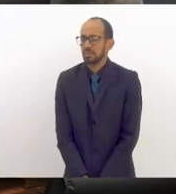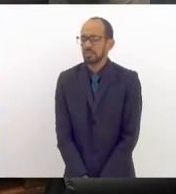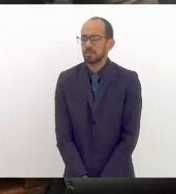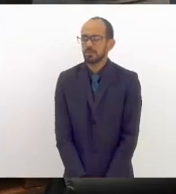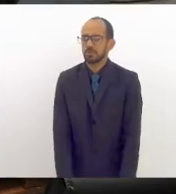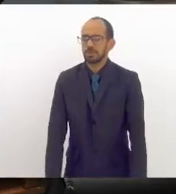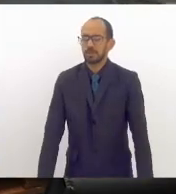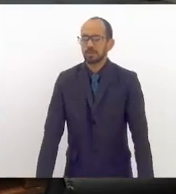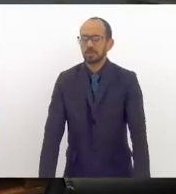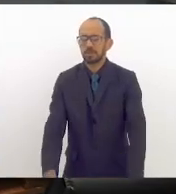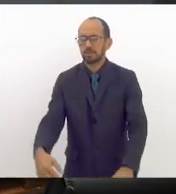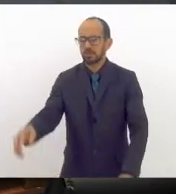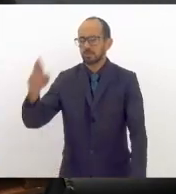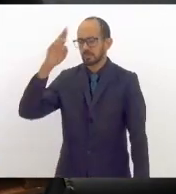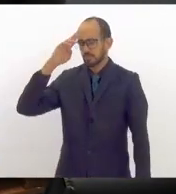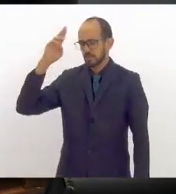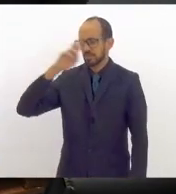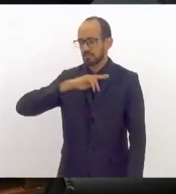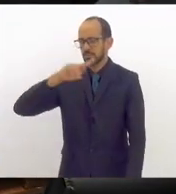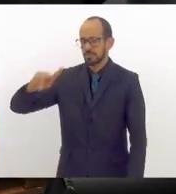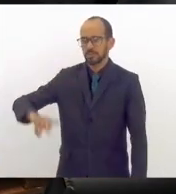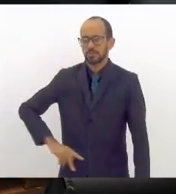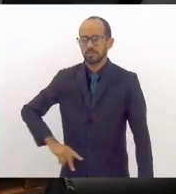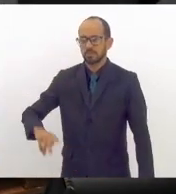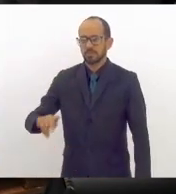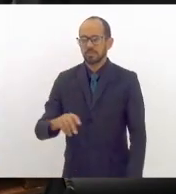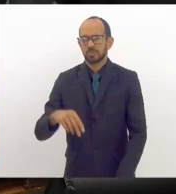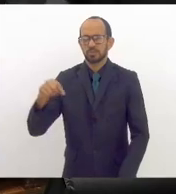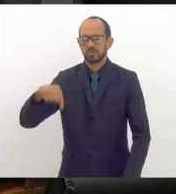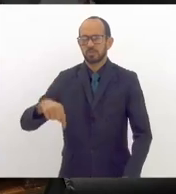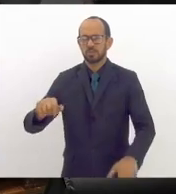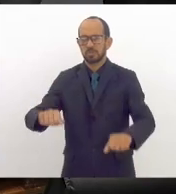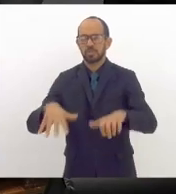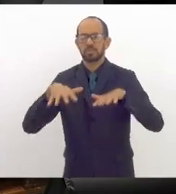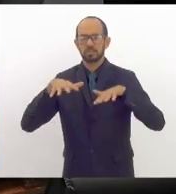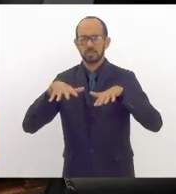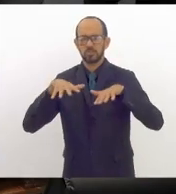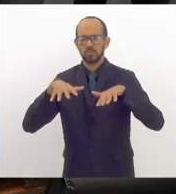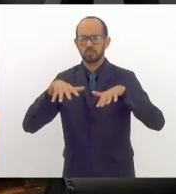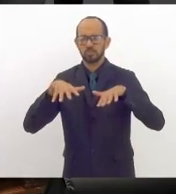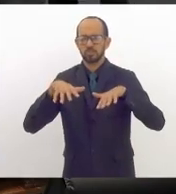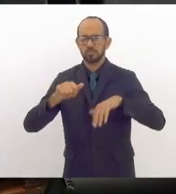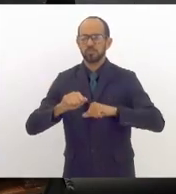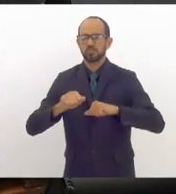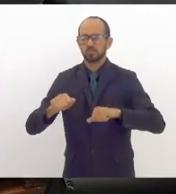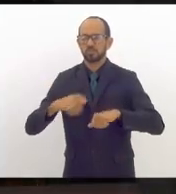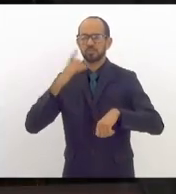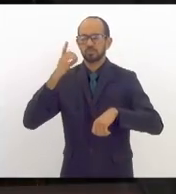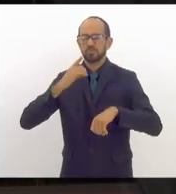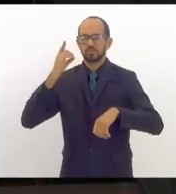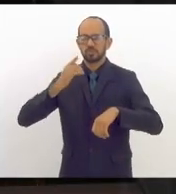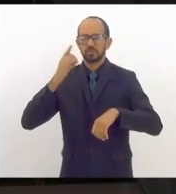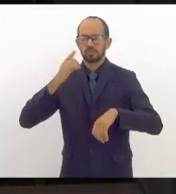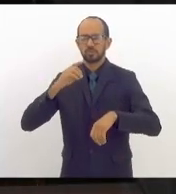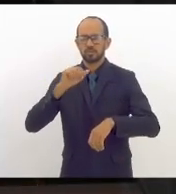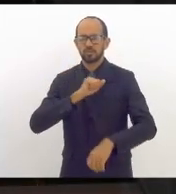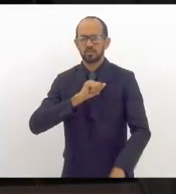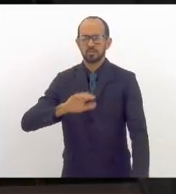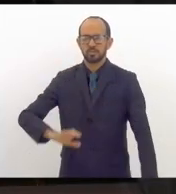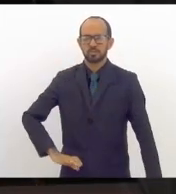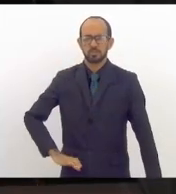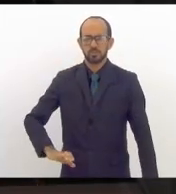presidente dos trabalhos desta sessão Deputado André